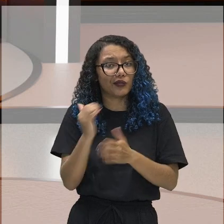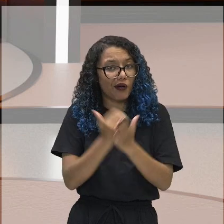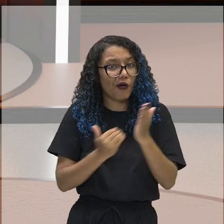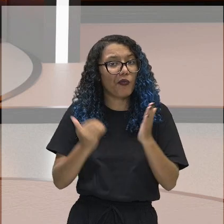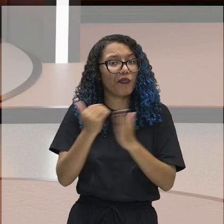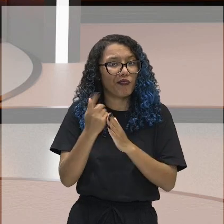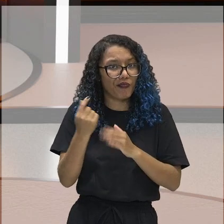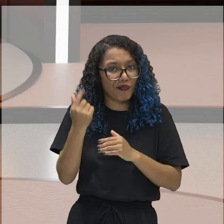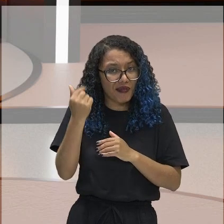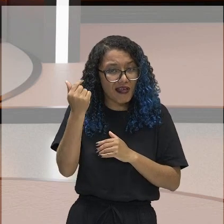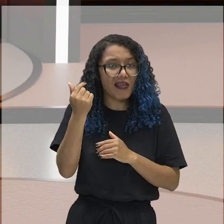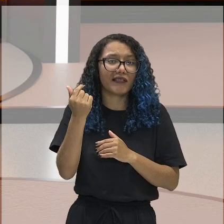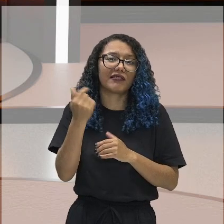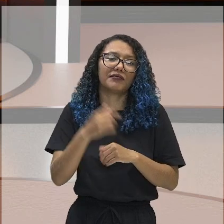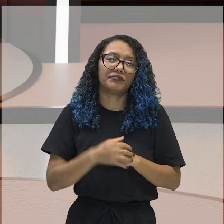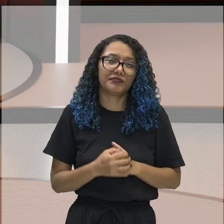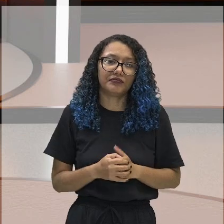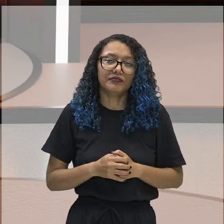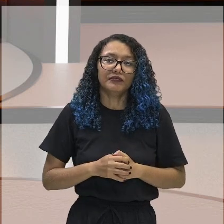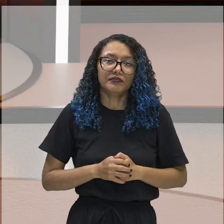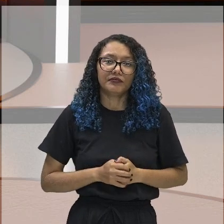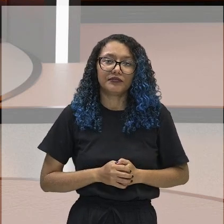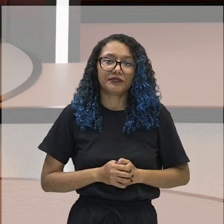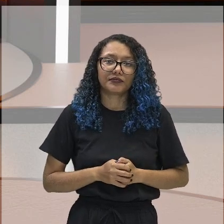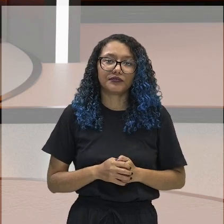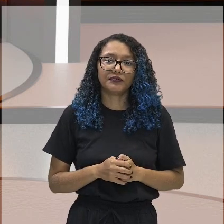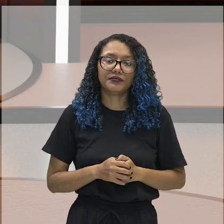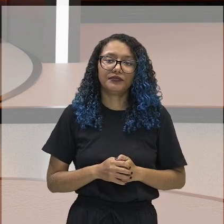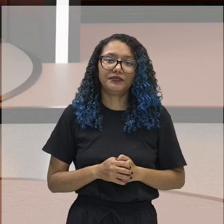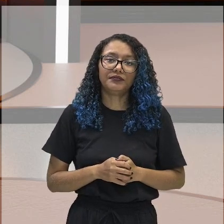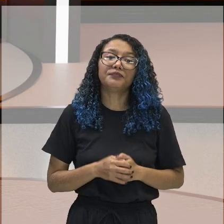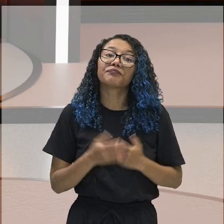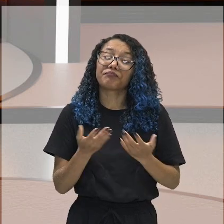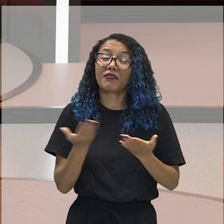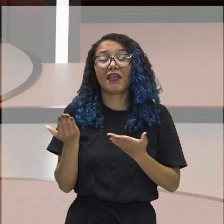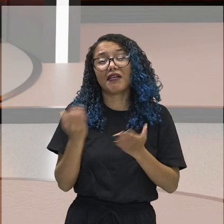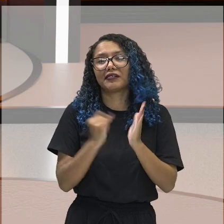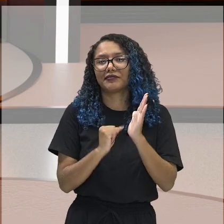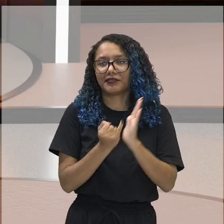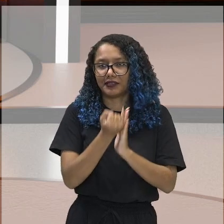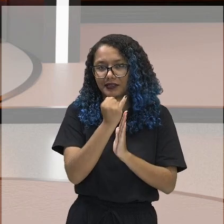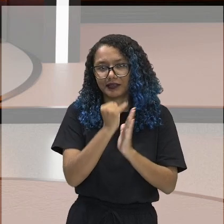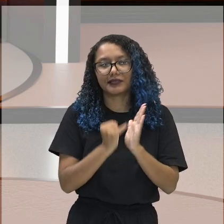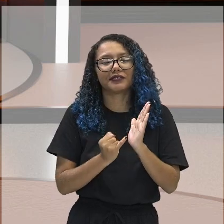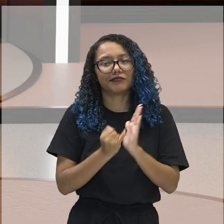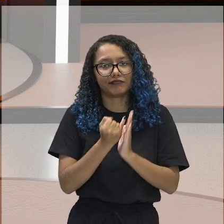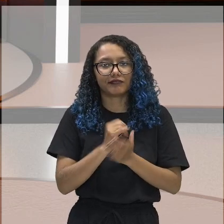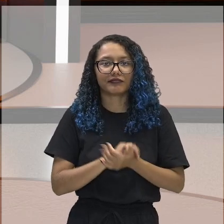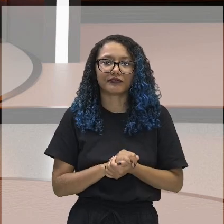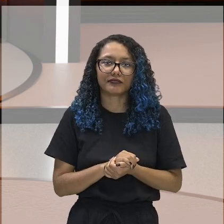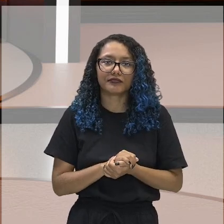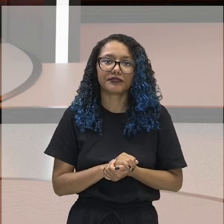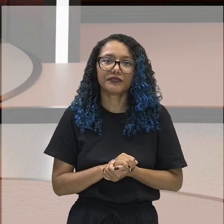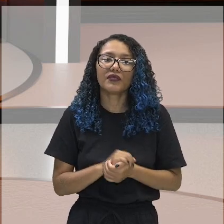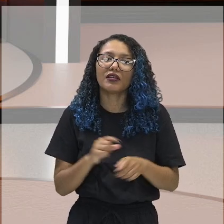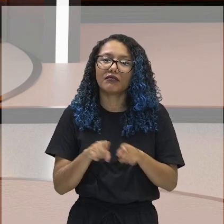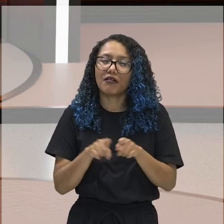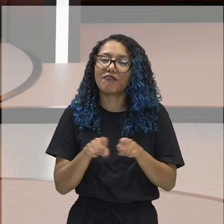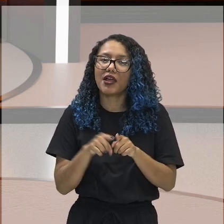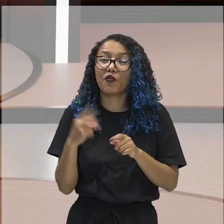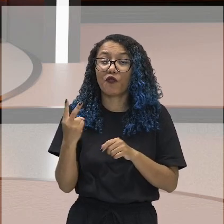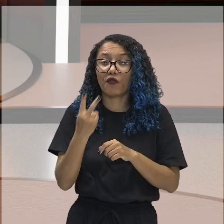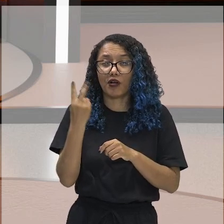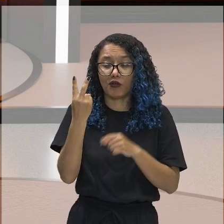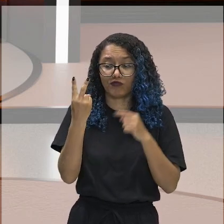esse dinheiro. Vamos adiante, nós temos, olha aí, um outro fator importante que é o quê? A inflação, né? O valor do